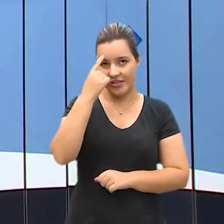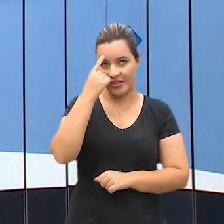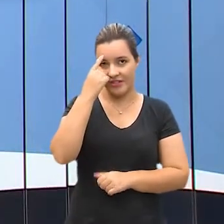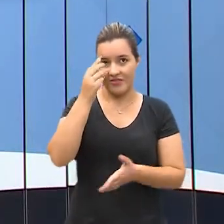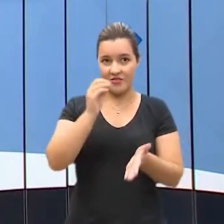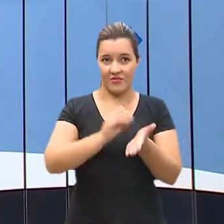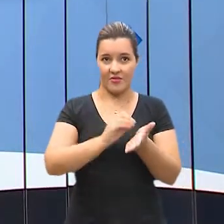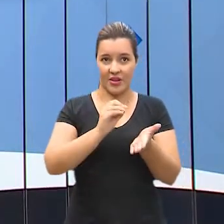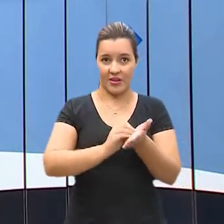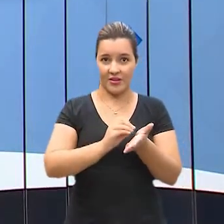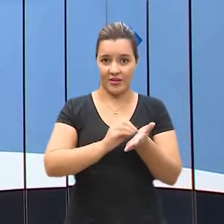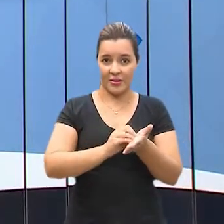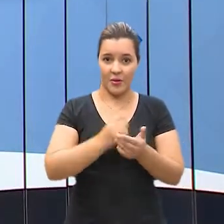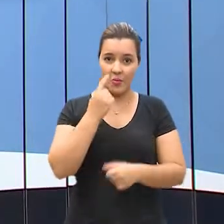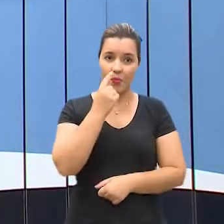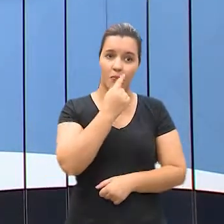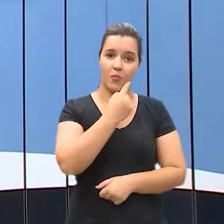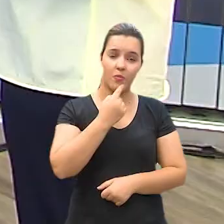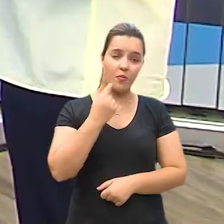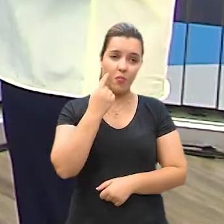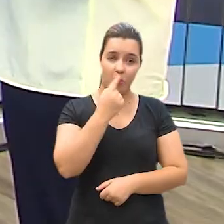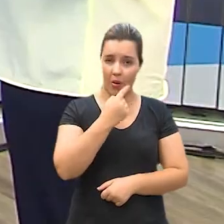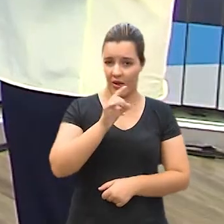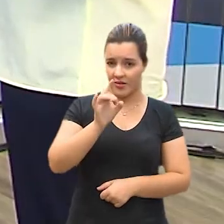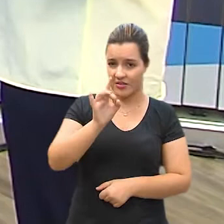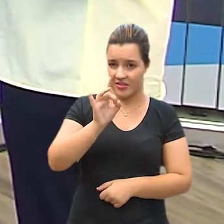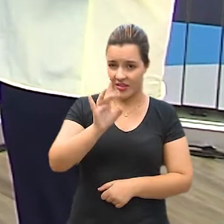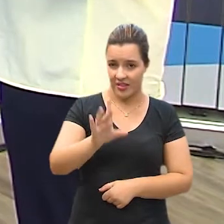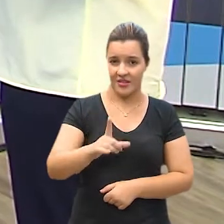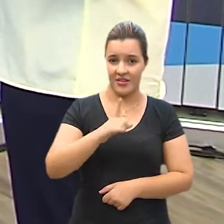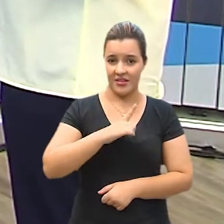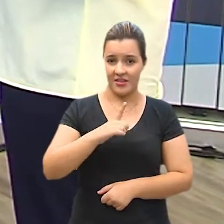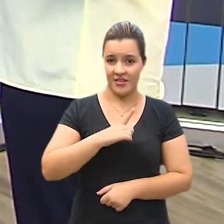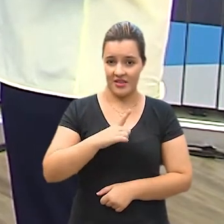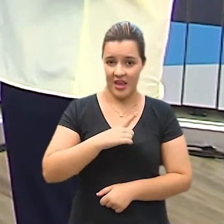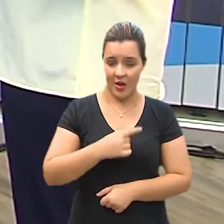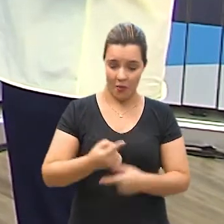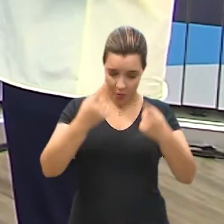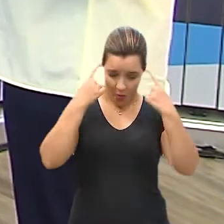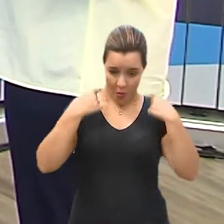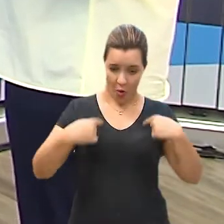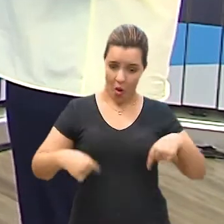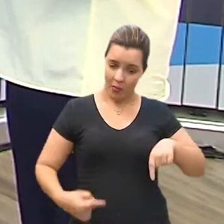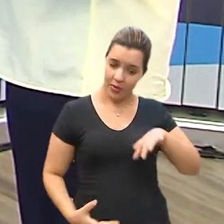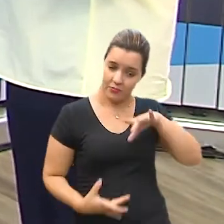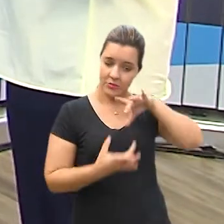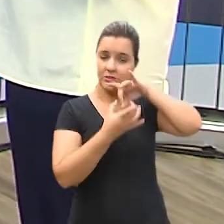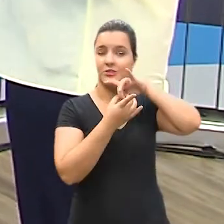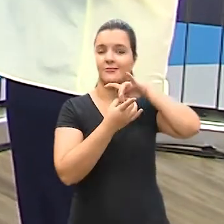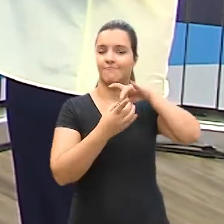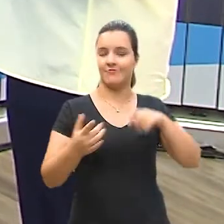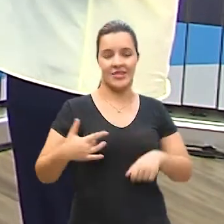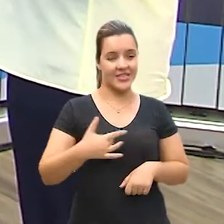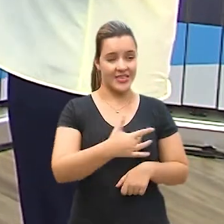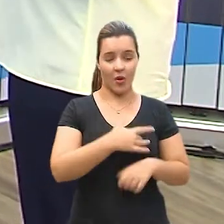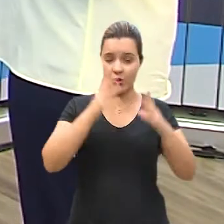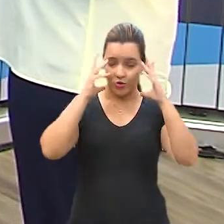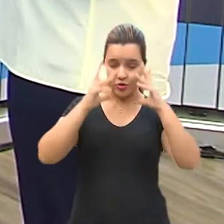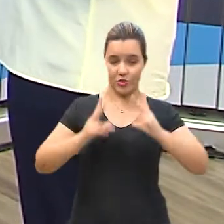de higiene afeta só essa região da boca, mas não, né? Acaba tendo reflexo em outras partes do corpo, na nossa saúde em si,